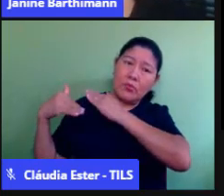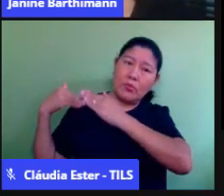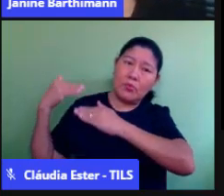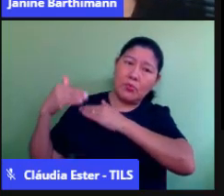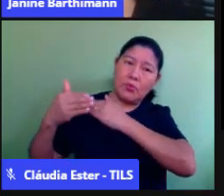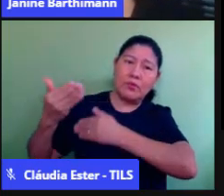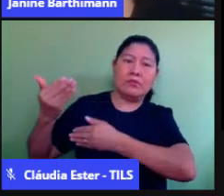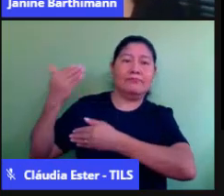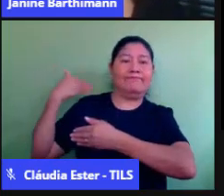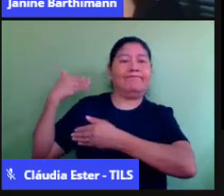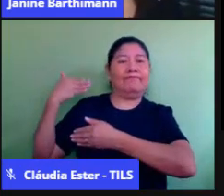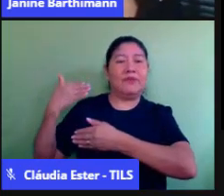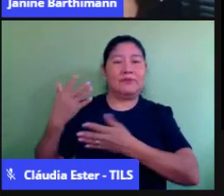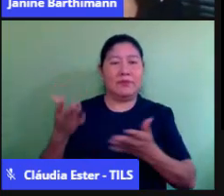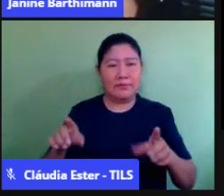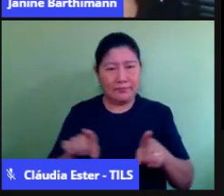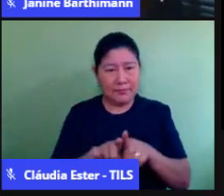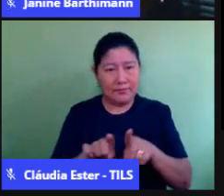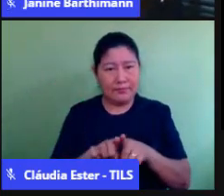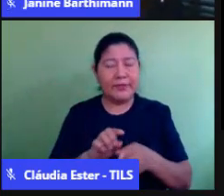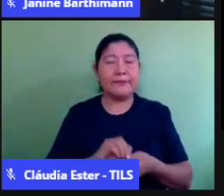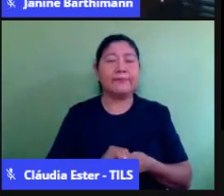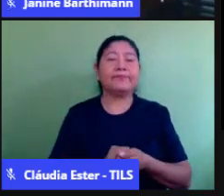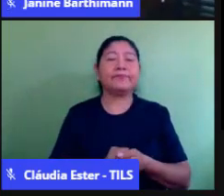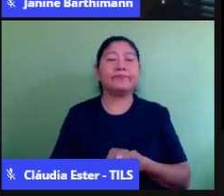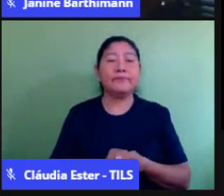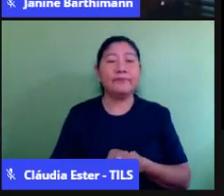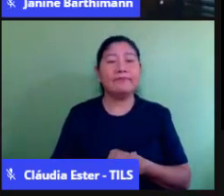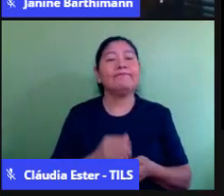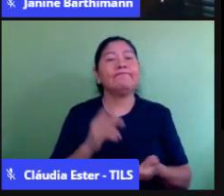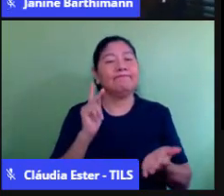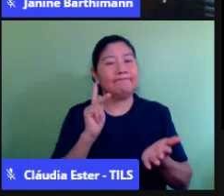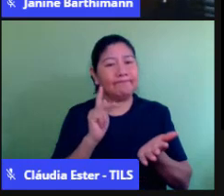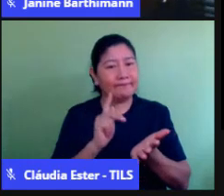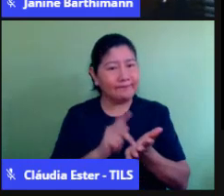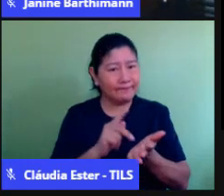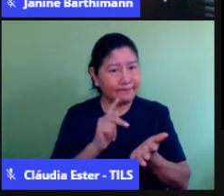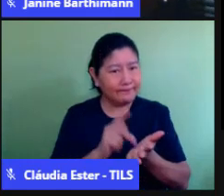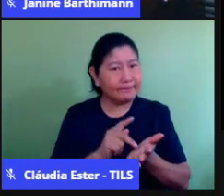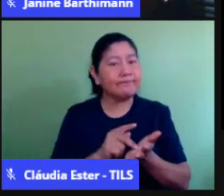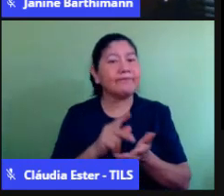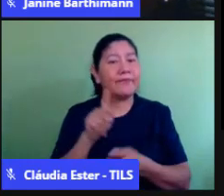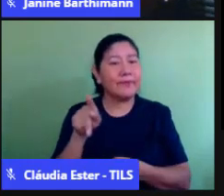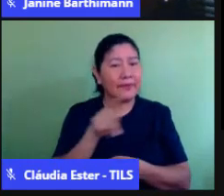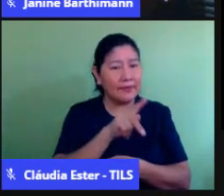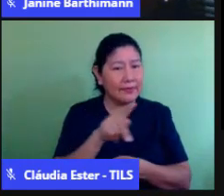dialético, tá bom? Isso mesmo, né, Janine? Que sua fala